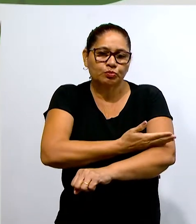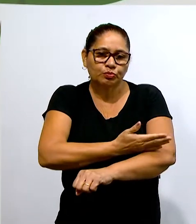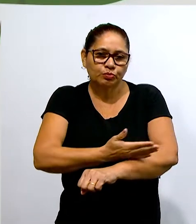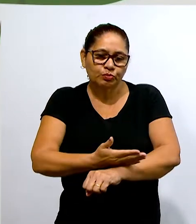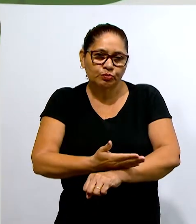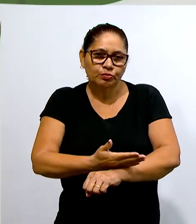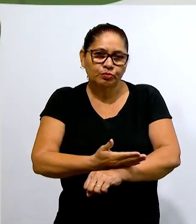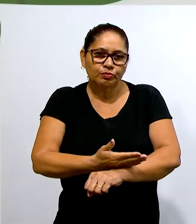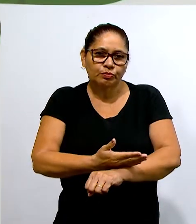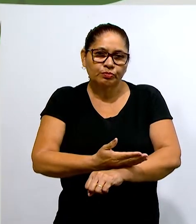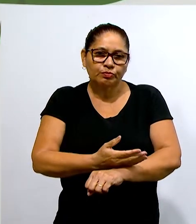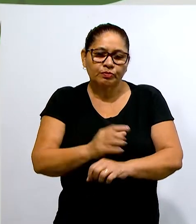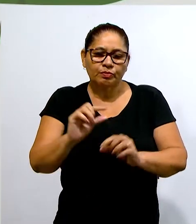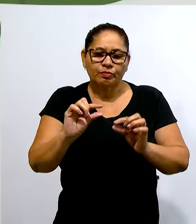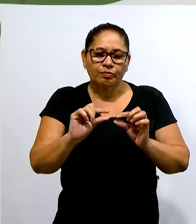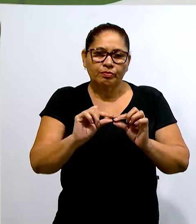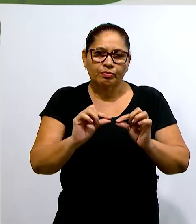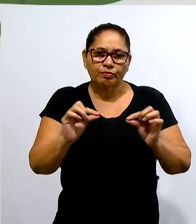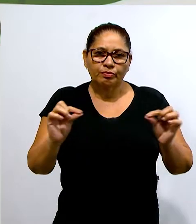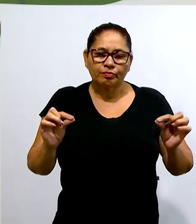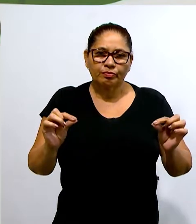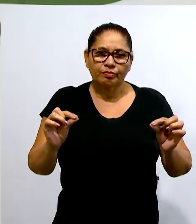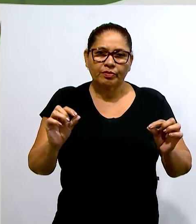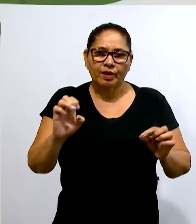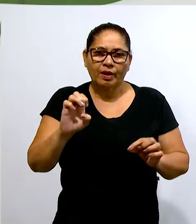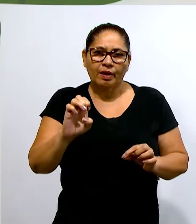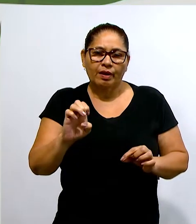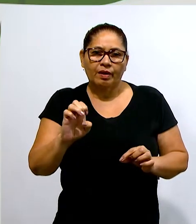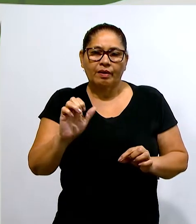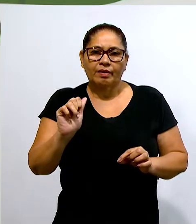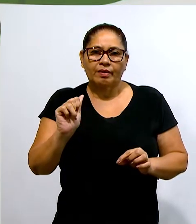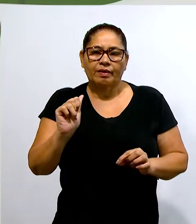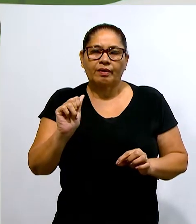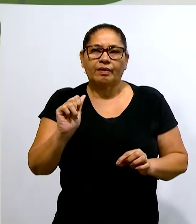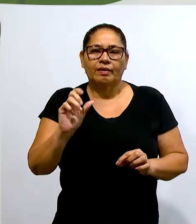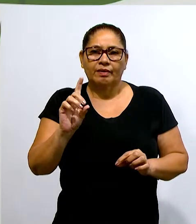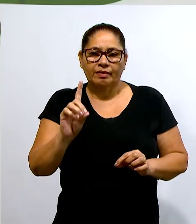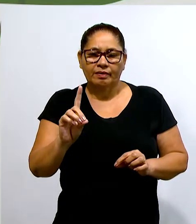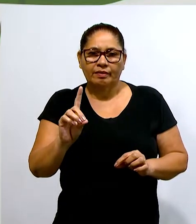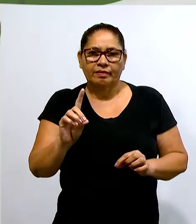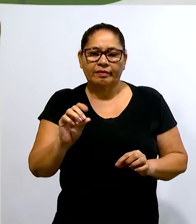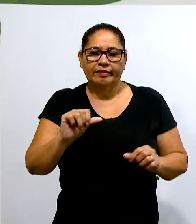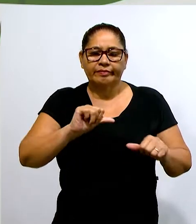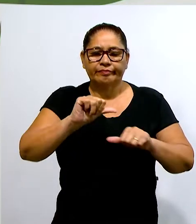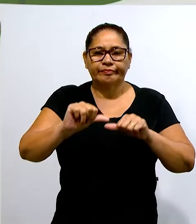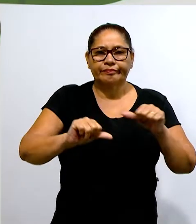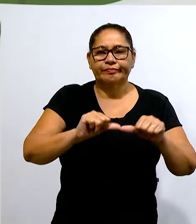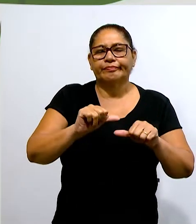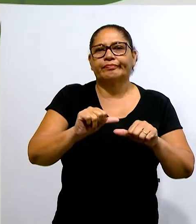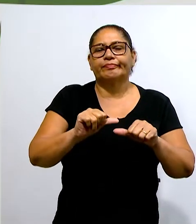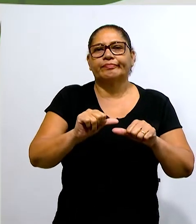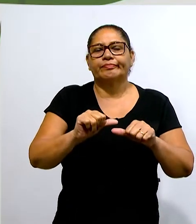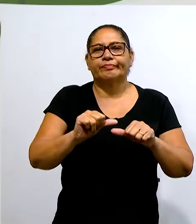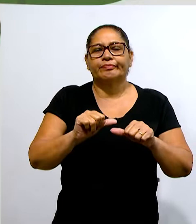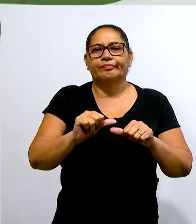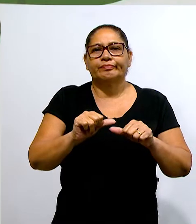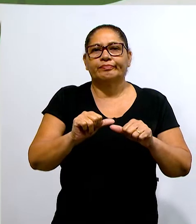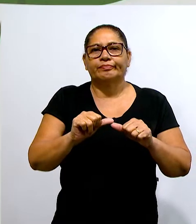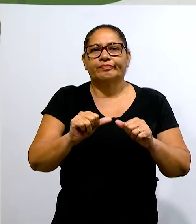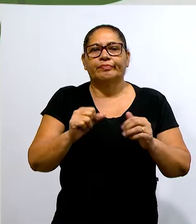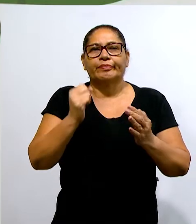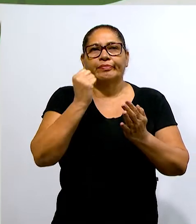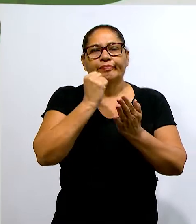com uma frase EAD Mudando Realidades, que é a logo da EAD, né, que é a marca da